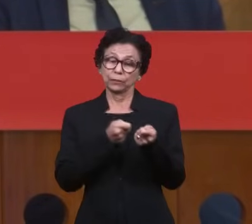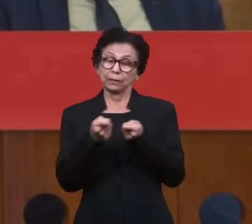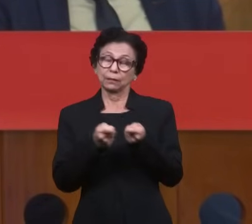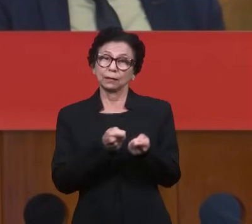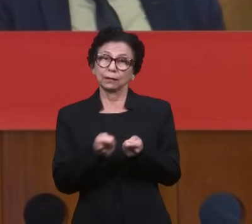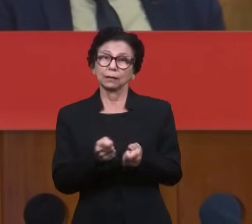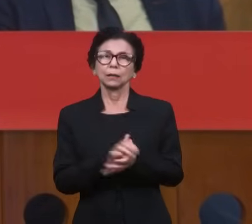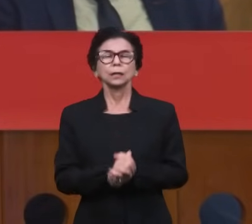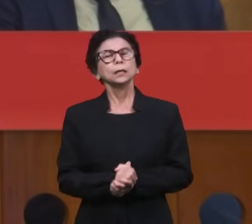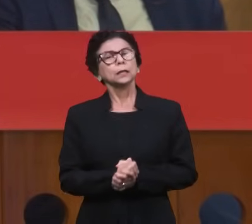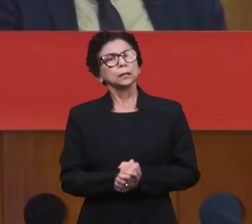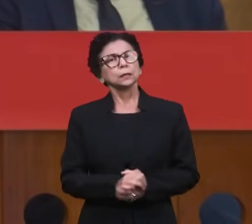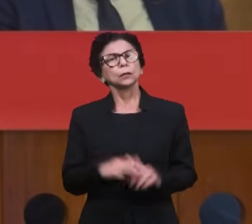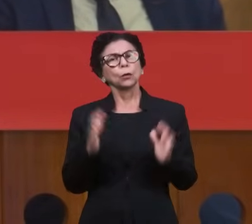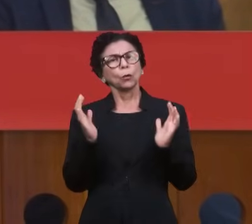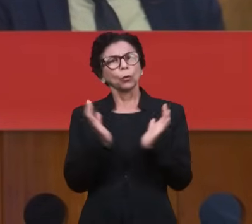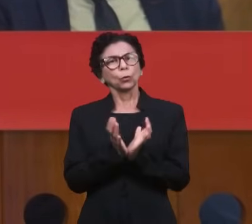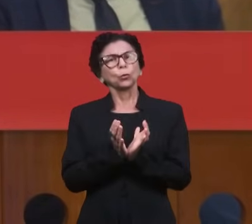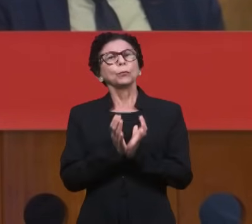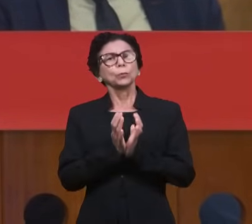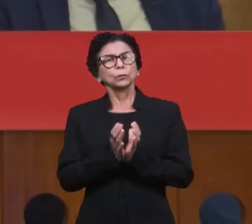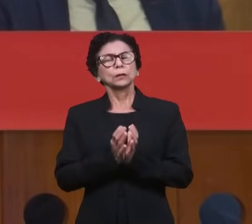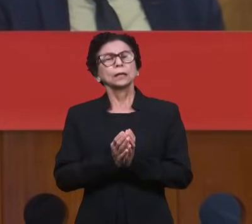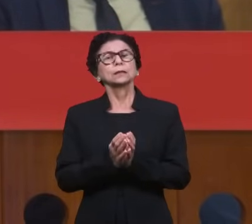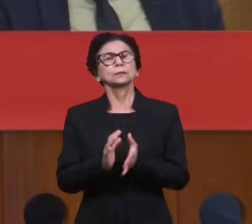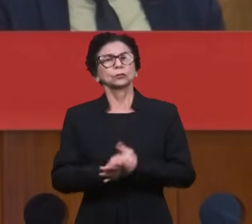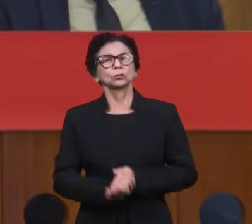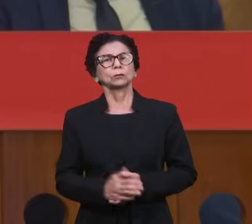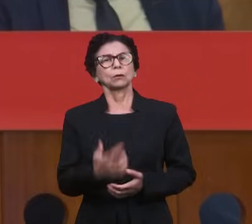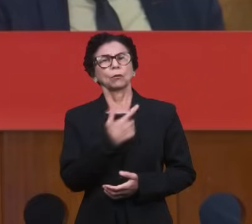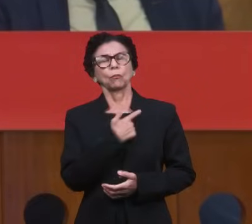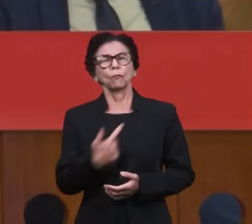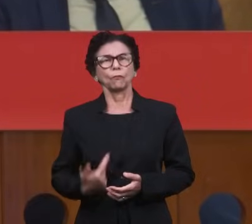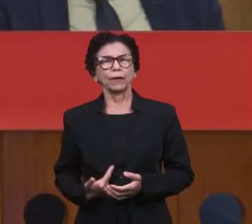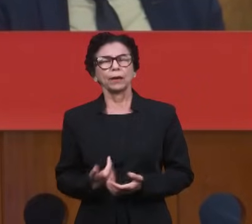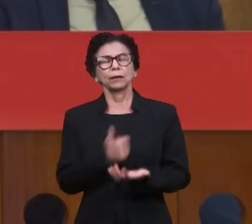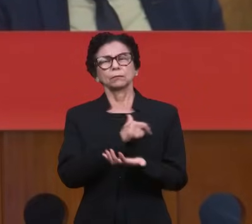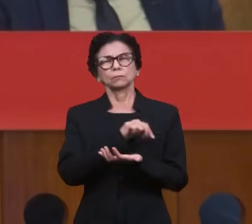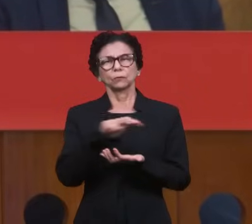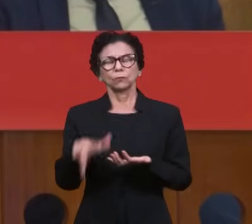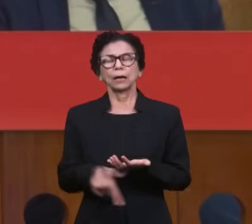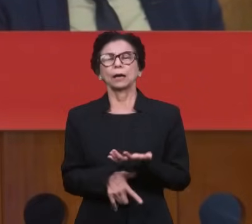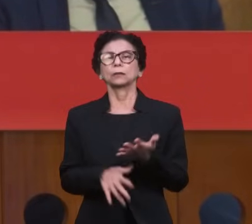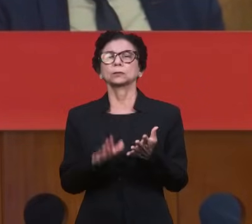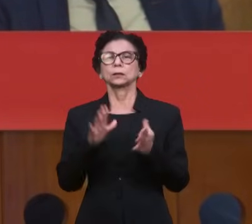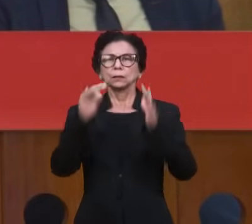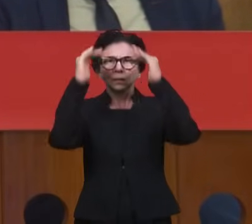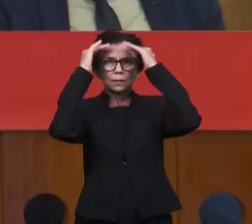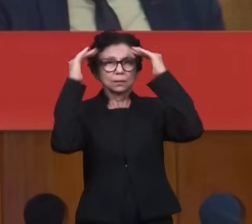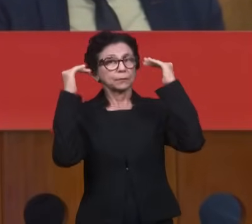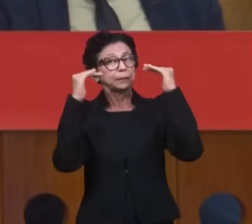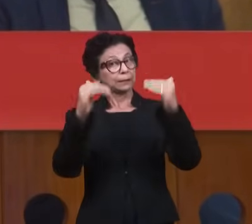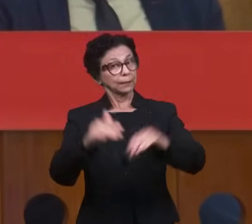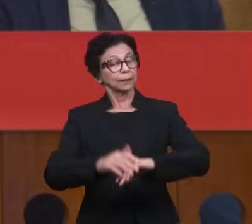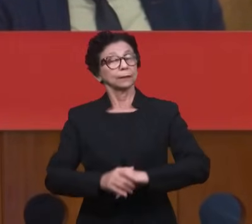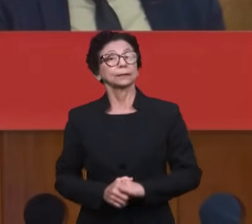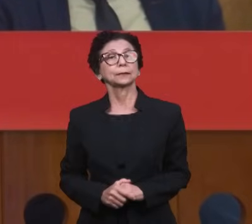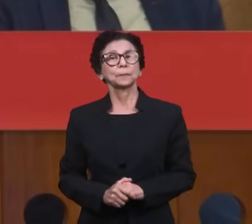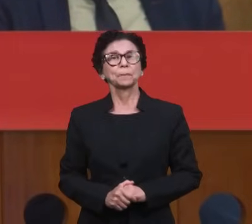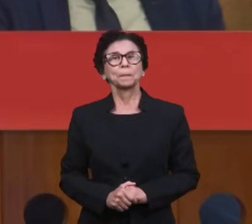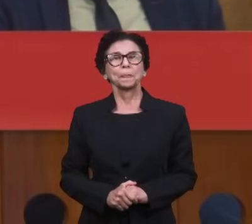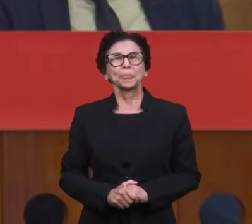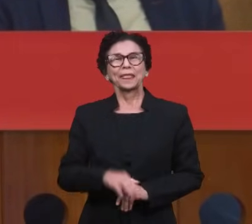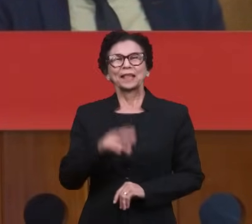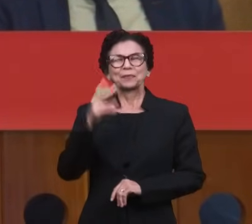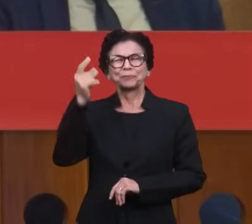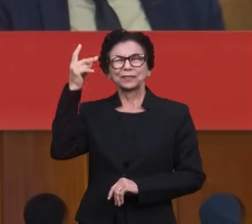essa turma que dá salto mortal em fio, como fazia no passado, né? Eu gostava de ver o salto